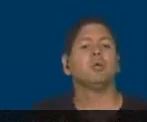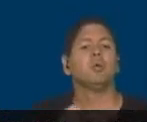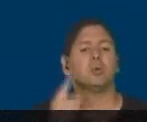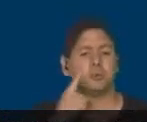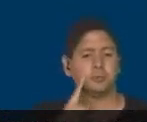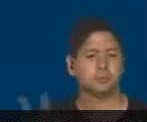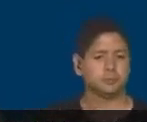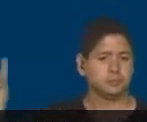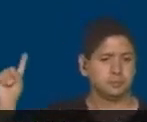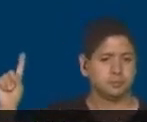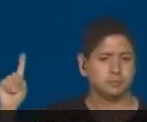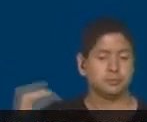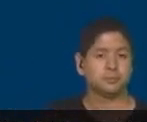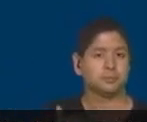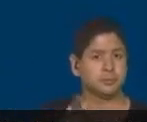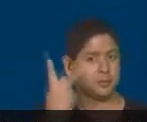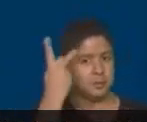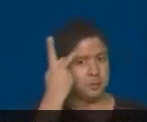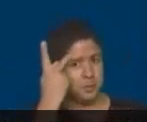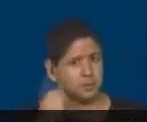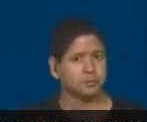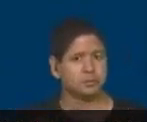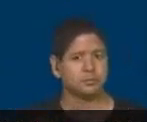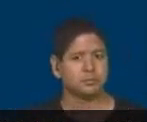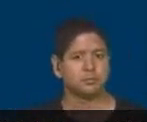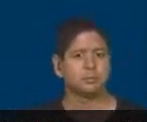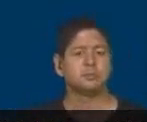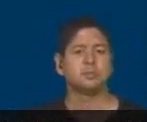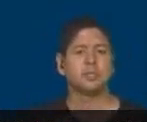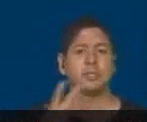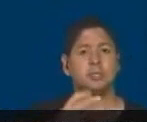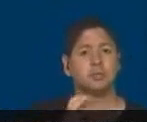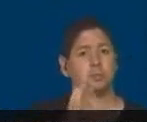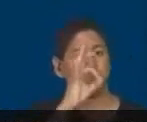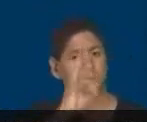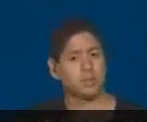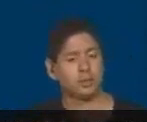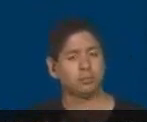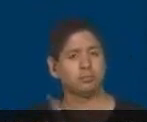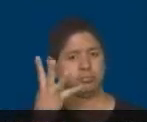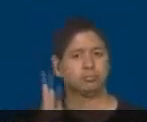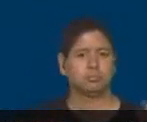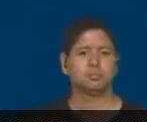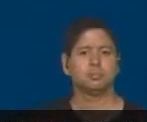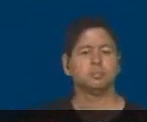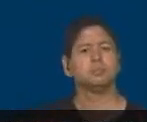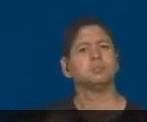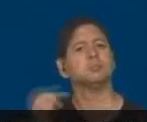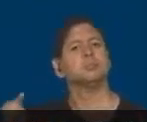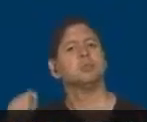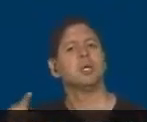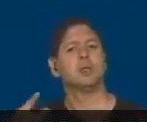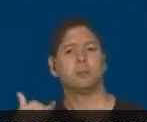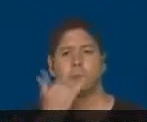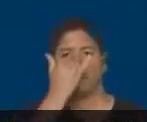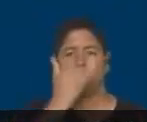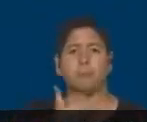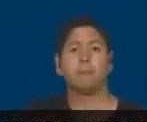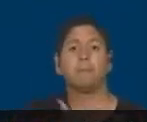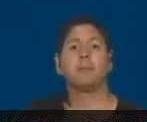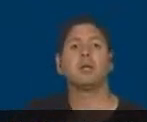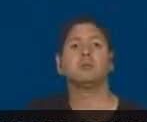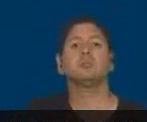com mais de 204 mil notificações, o que corresponde a 35% dos casos. Em seguida, os acidentes de trabalho